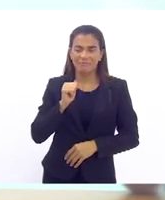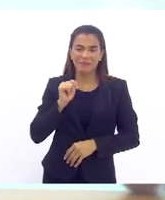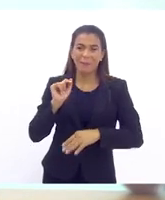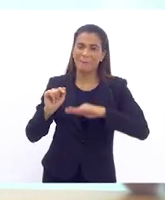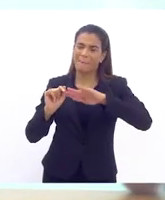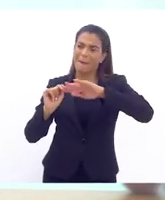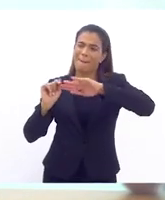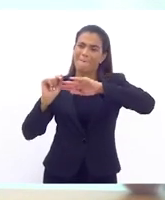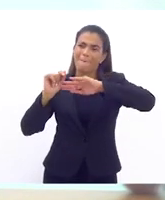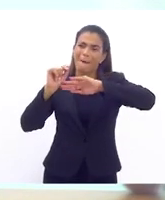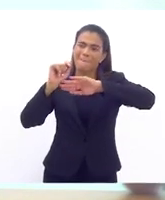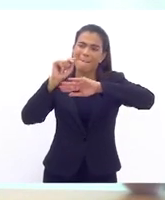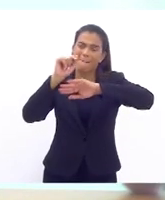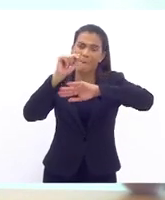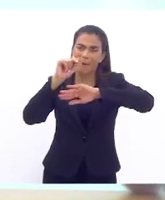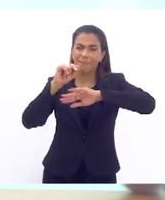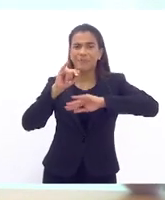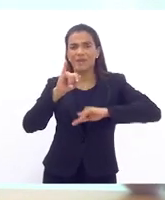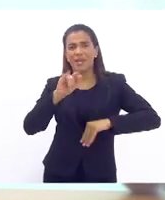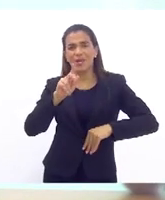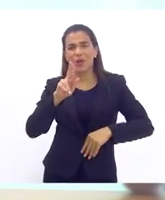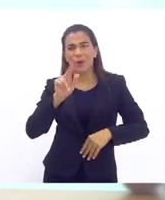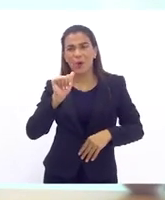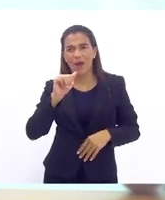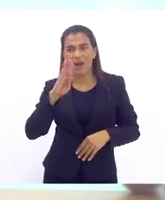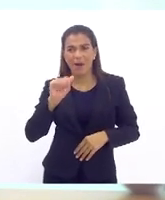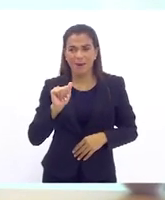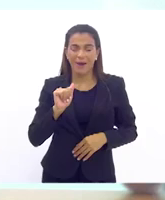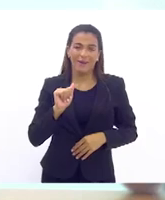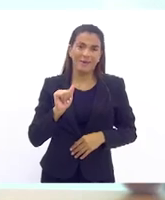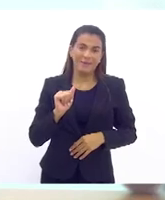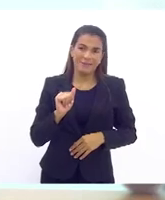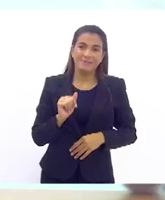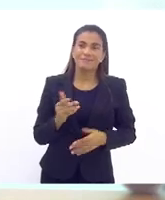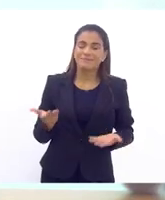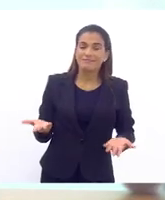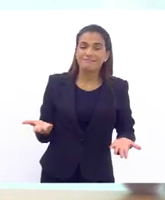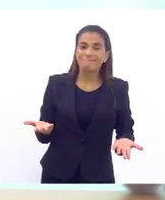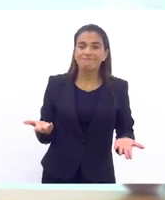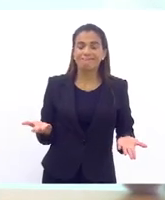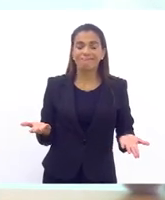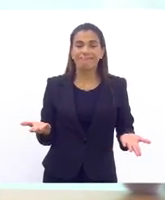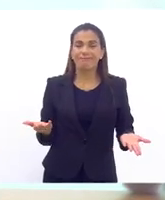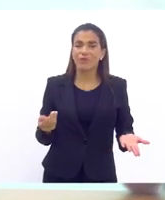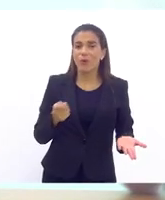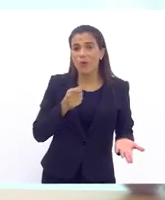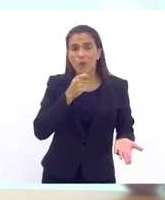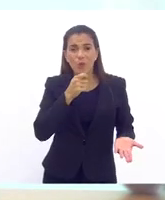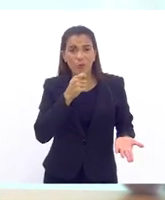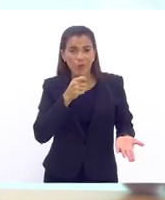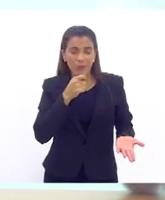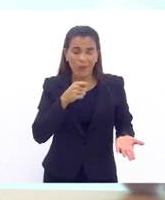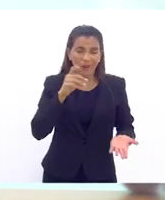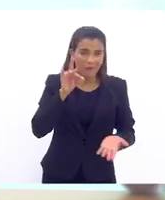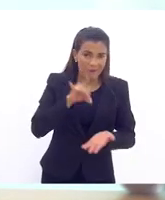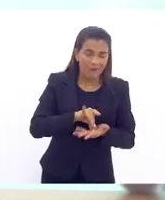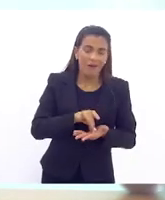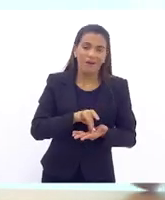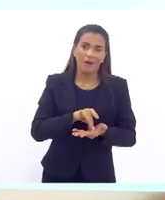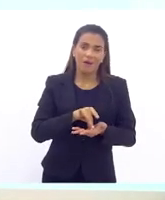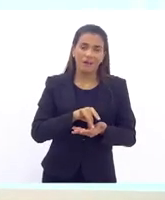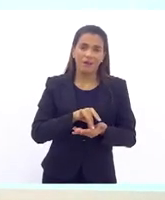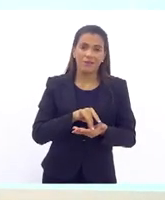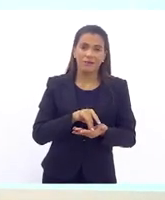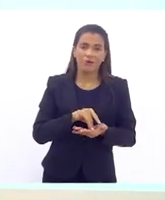Iguaba iguabinha botar tudo enfim assim que a gente tenha de fato aquele